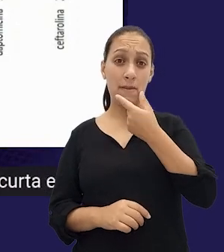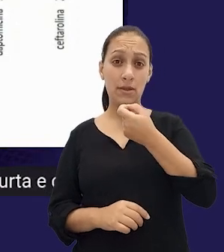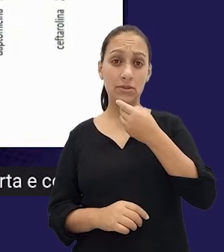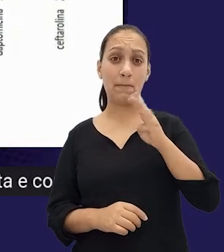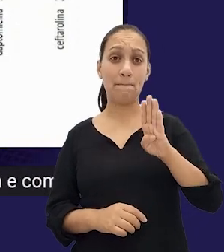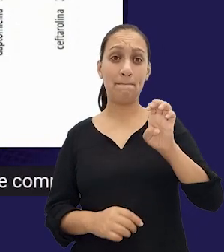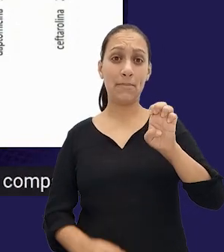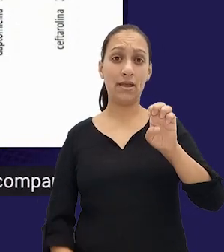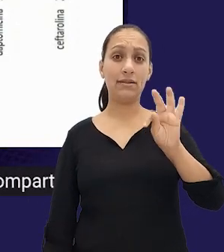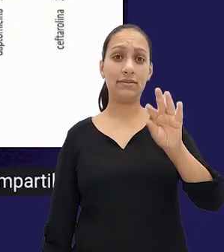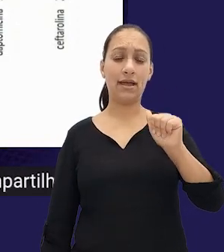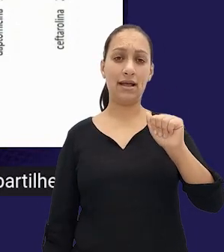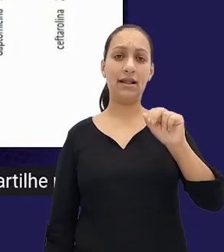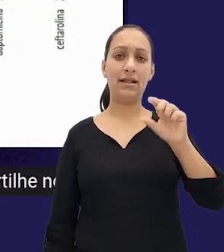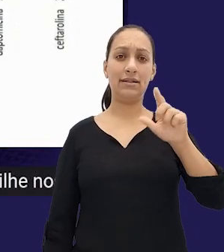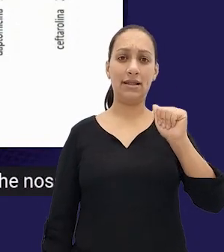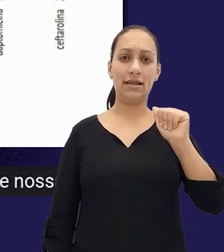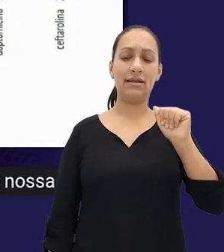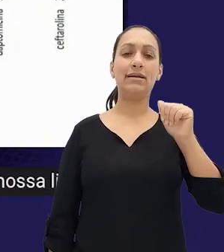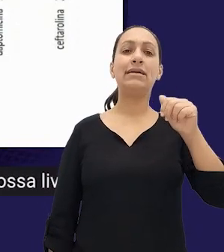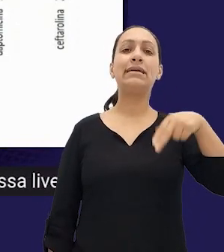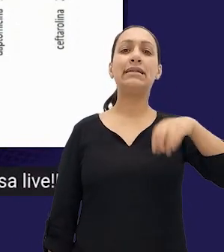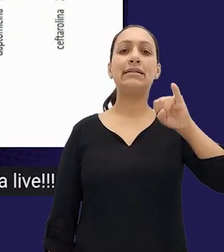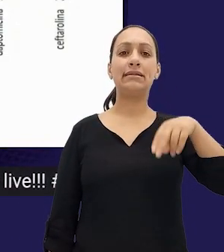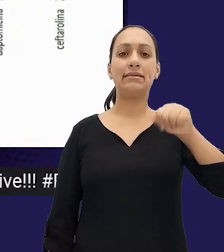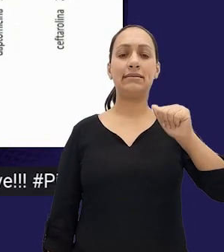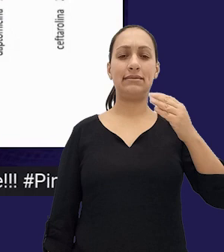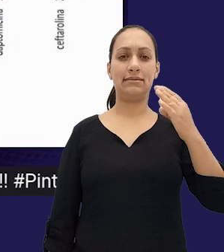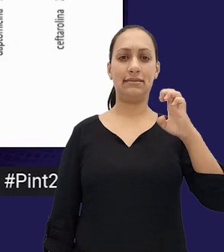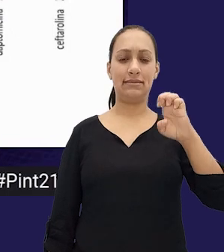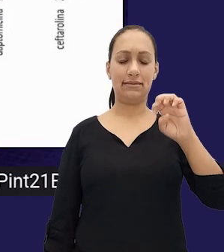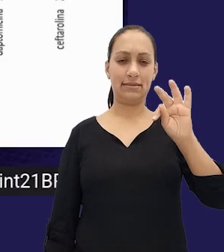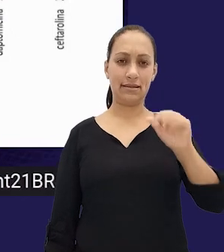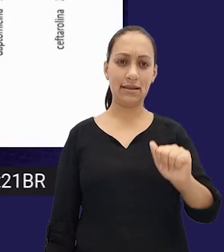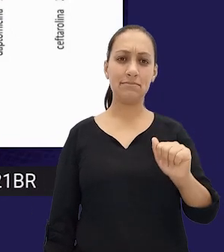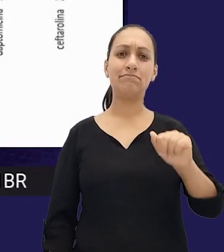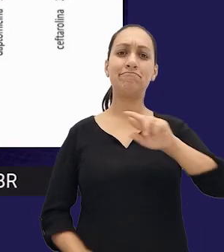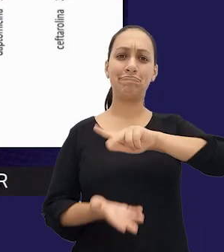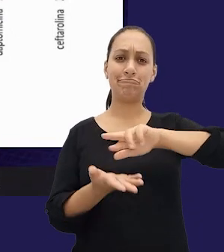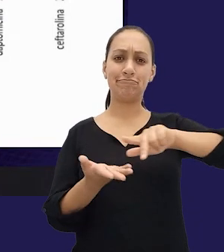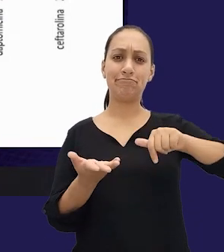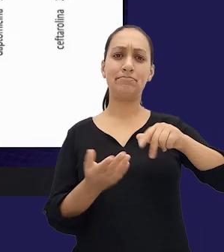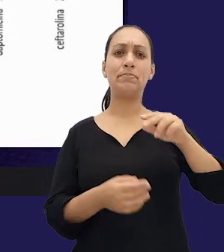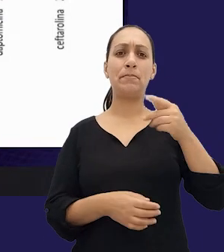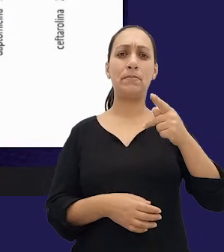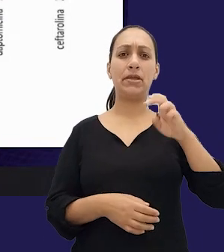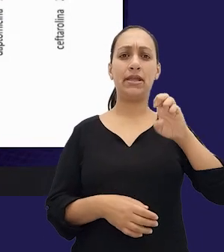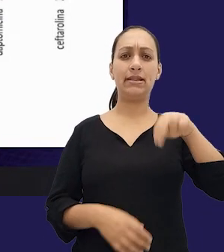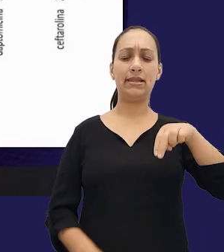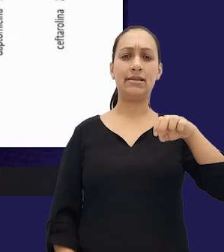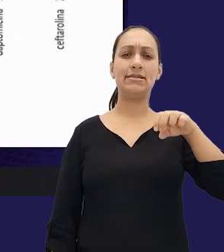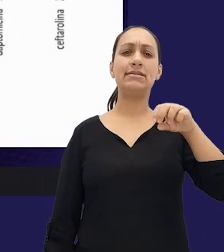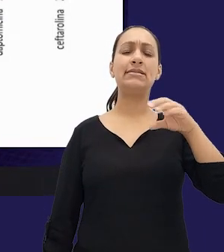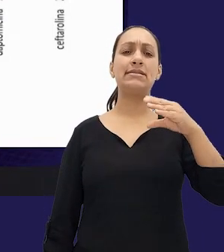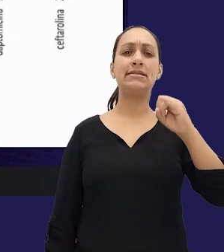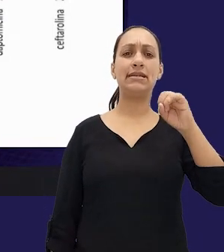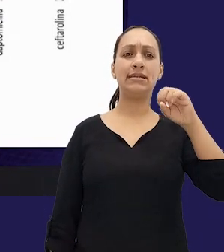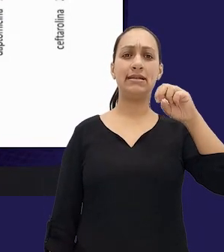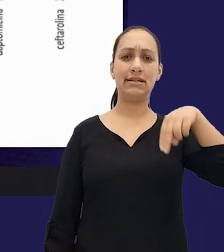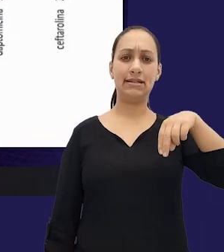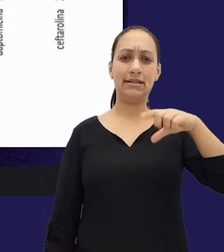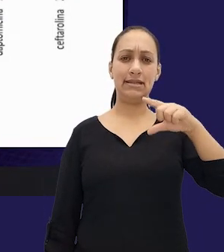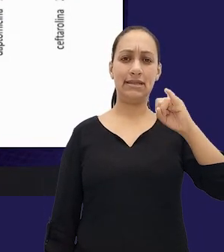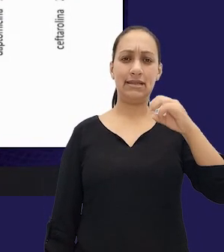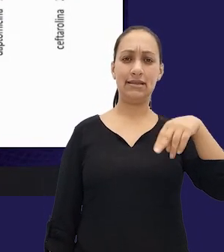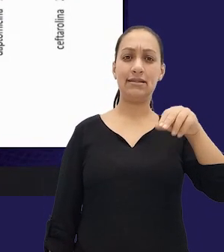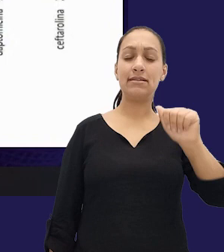tá? Penicilinas e seus derivados. Então, penicilinas, cefalosporinas, monobactâmicos, carbapenêmicos,